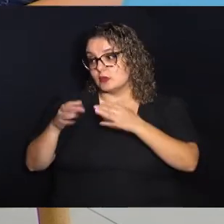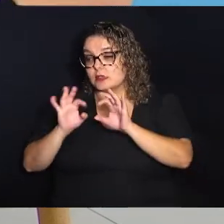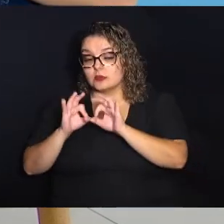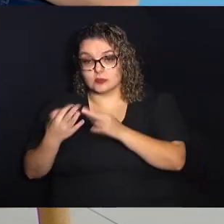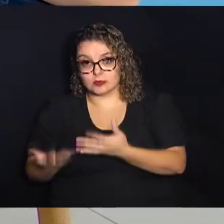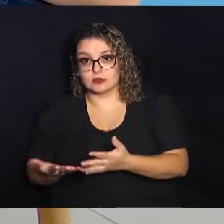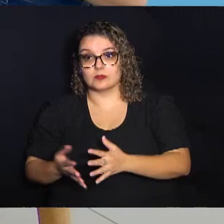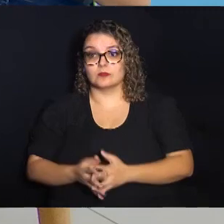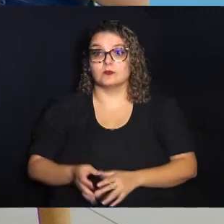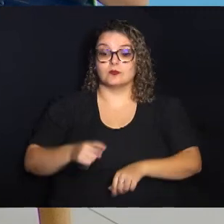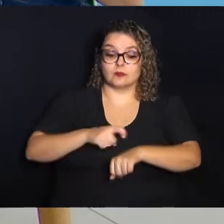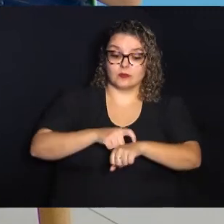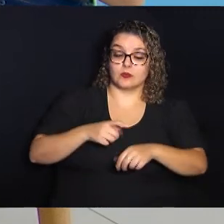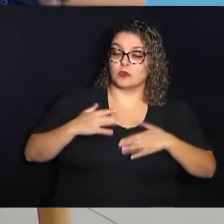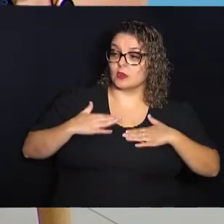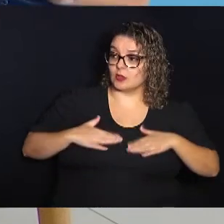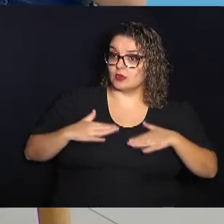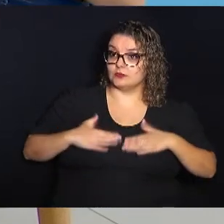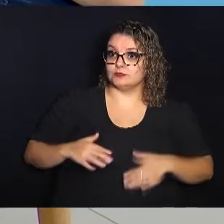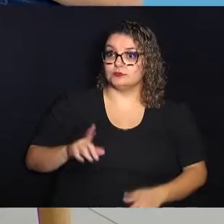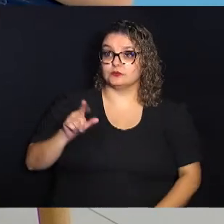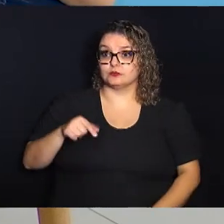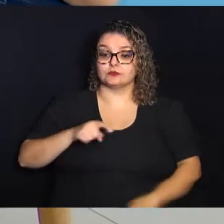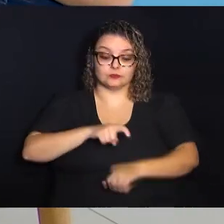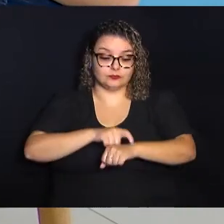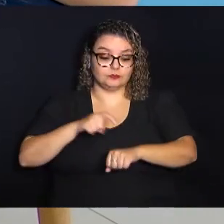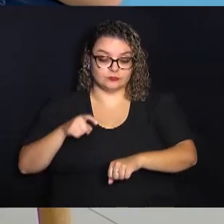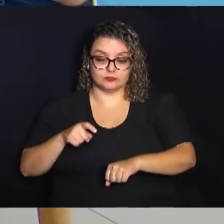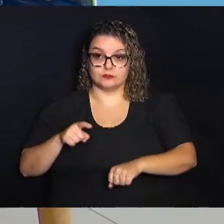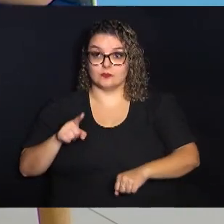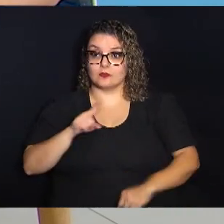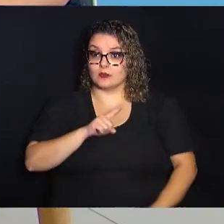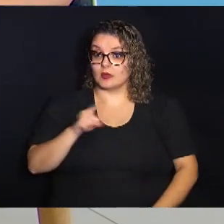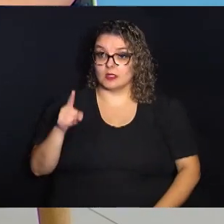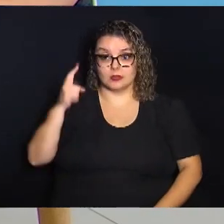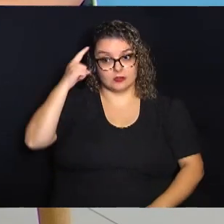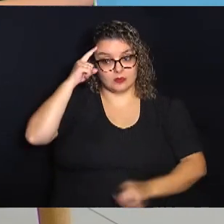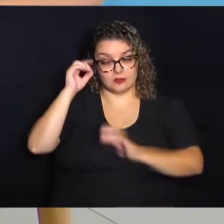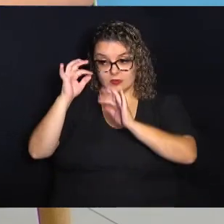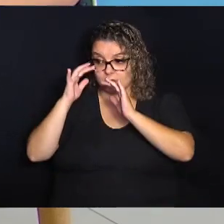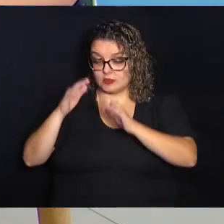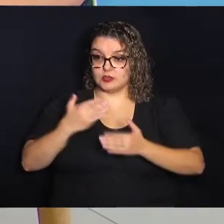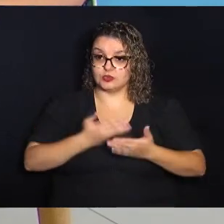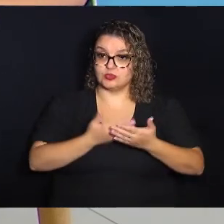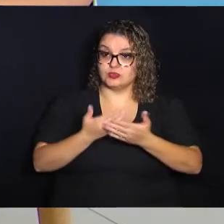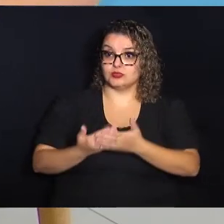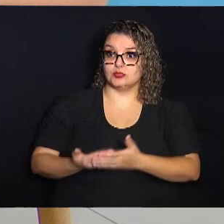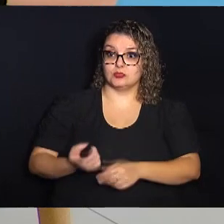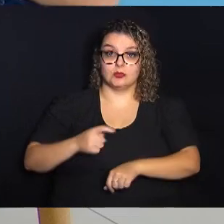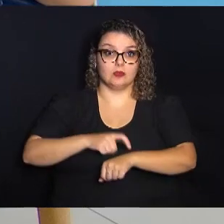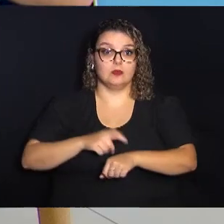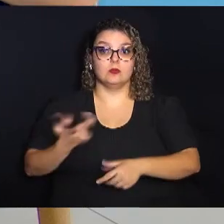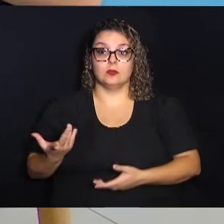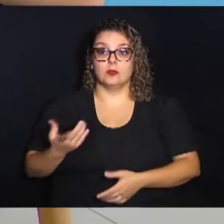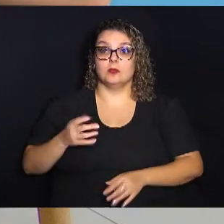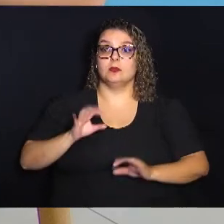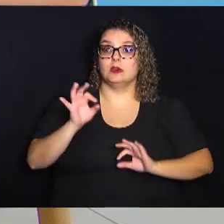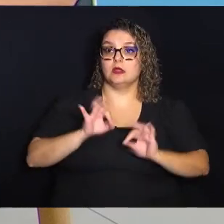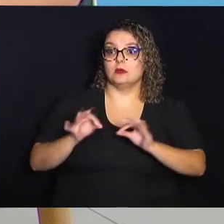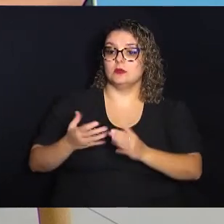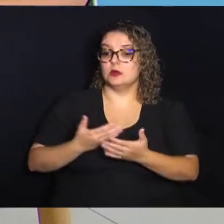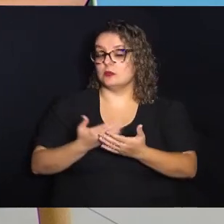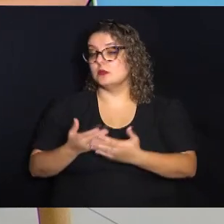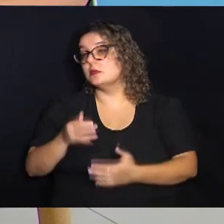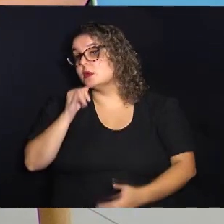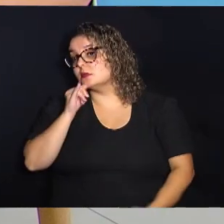família também, mas o momento de descanso é o momento em que você não vai pensar nos estudos ali, né? Não é o momento que você vai se organizar